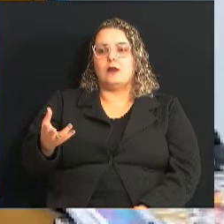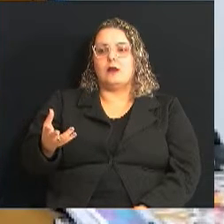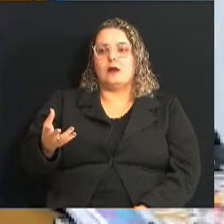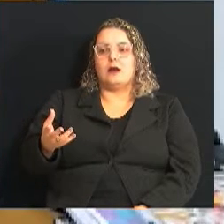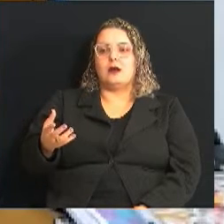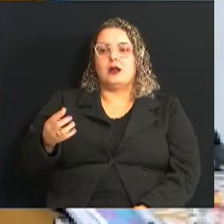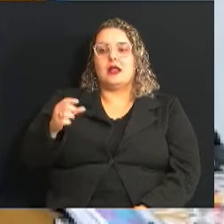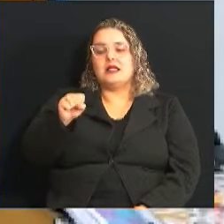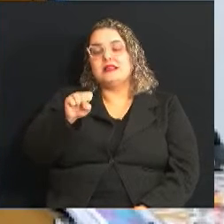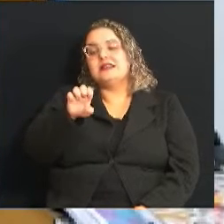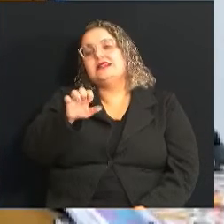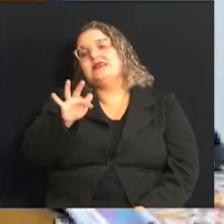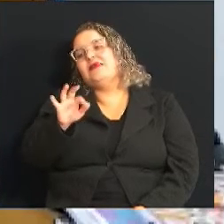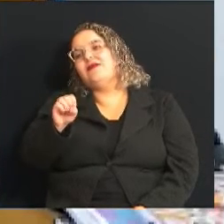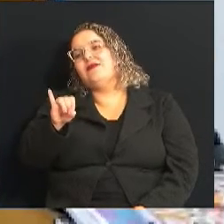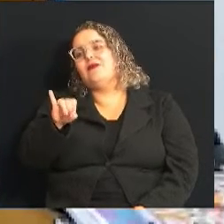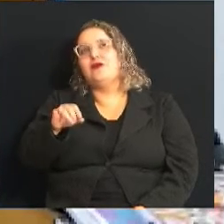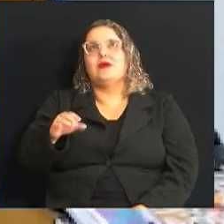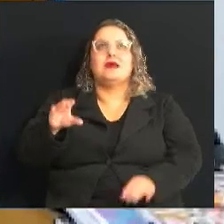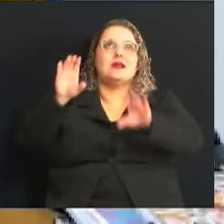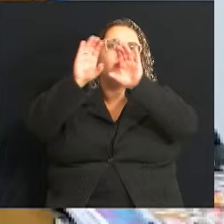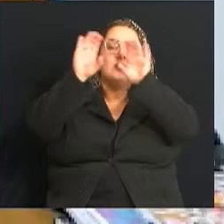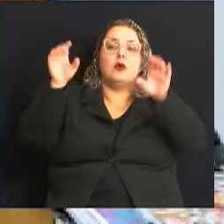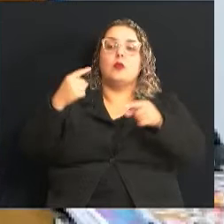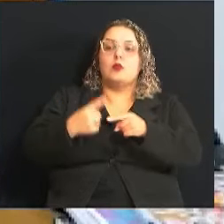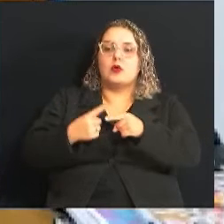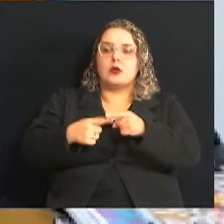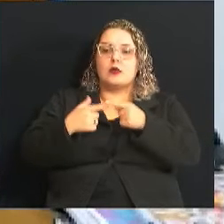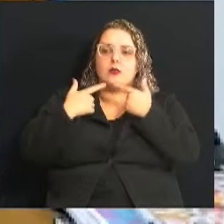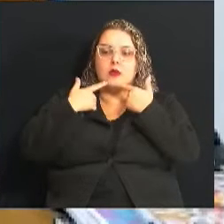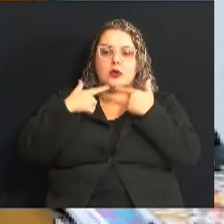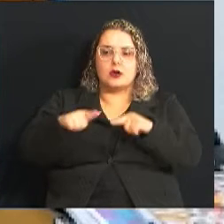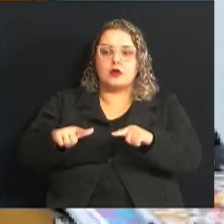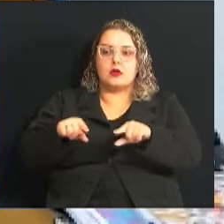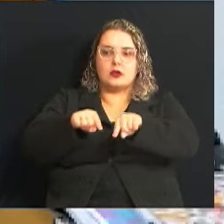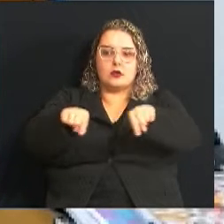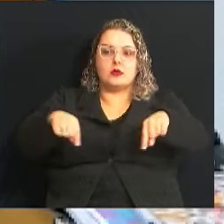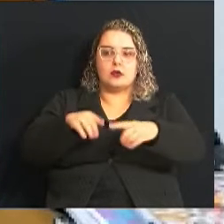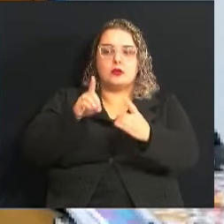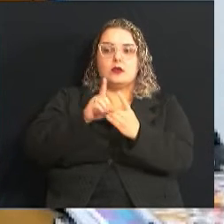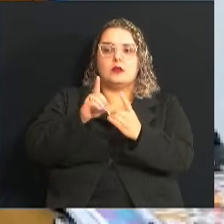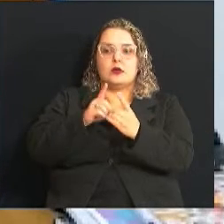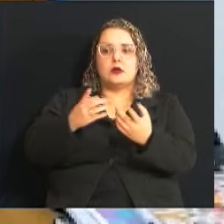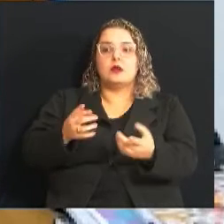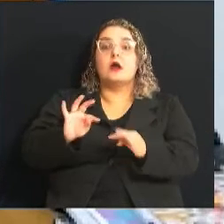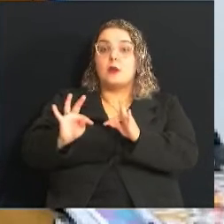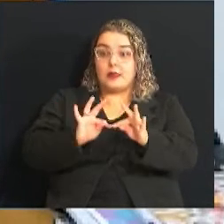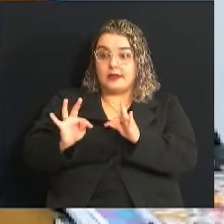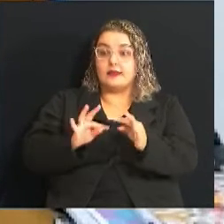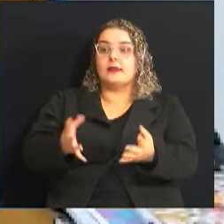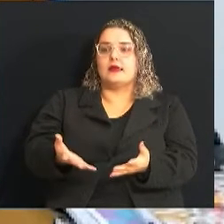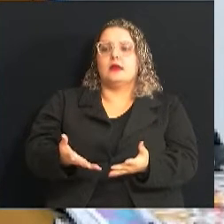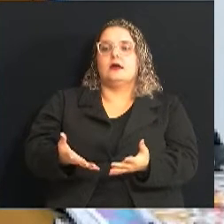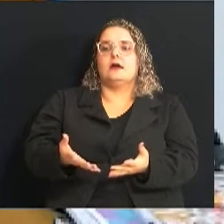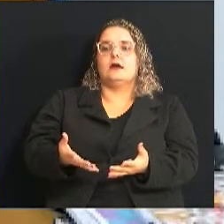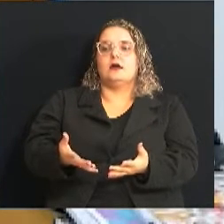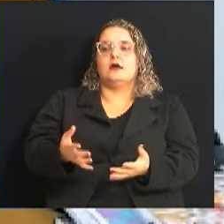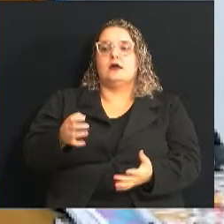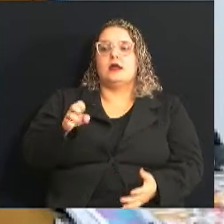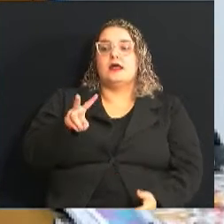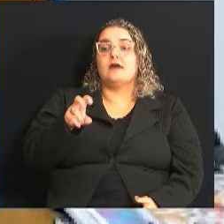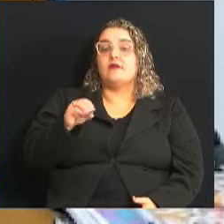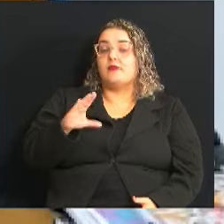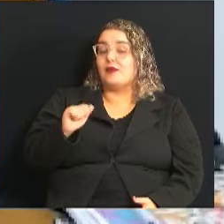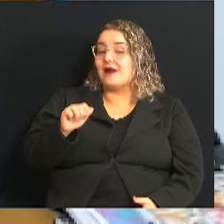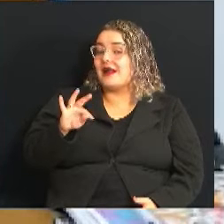no céu. Porque essa é uma linguagem, né, no consultório nós utilizamos, e é uma técnica, é uma linguagem evocativa.